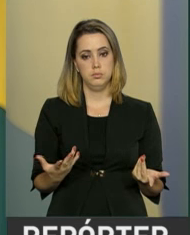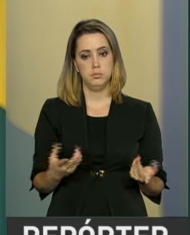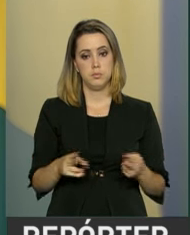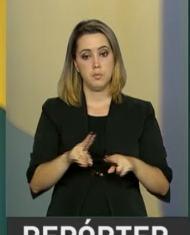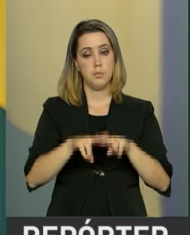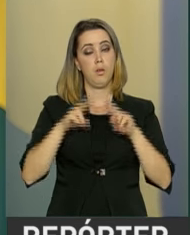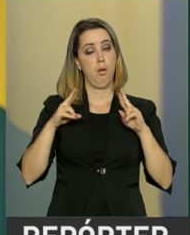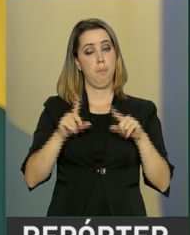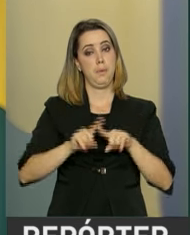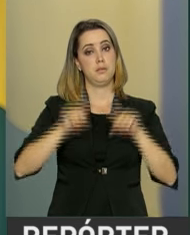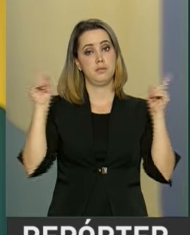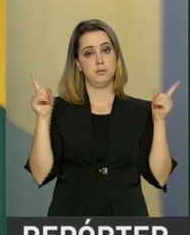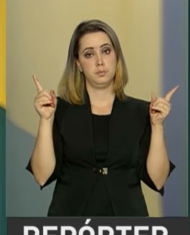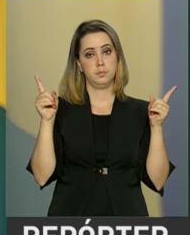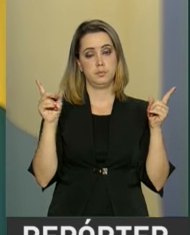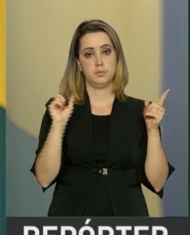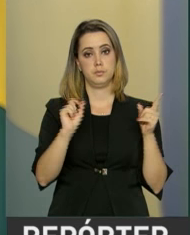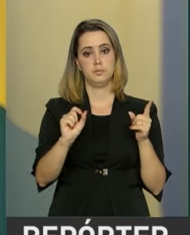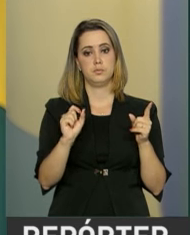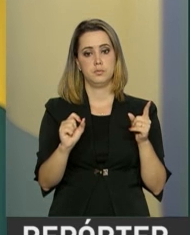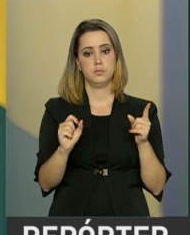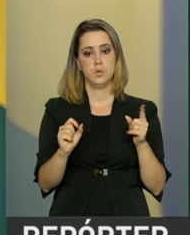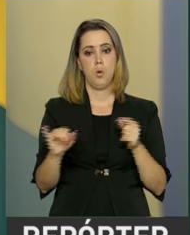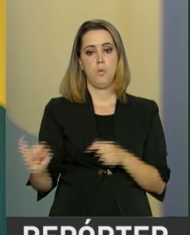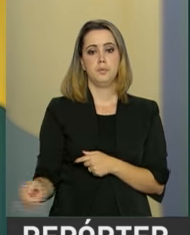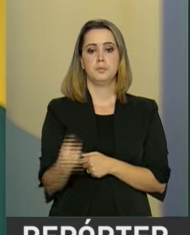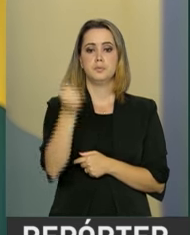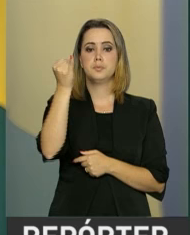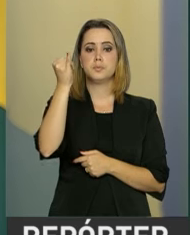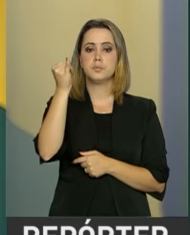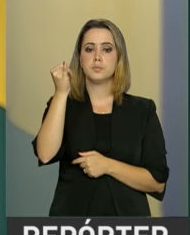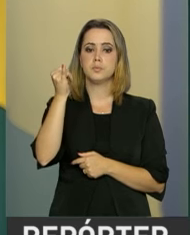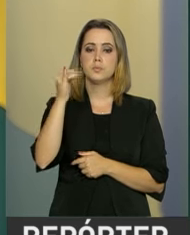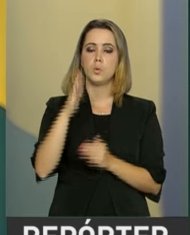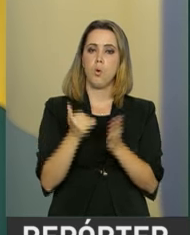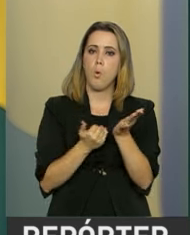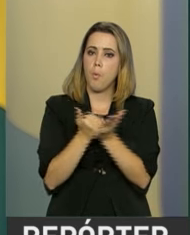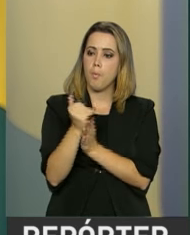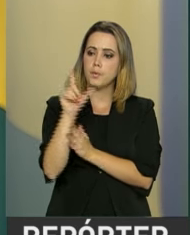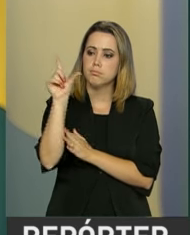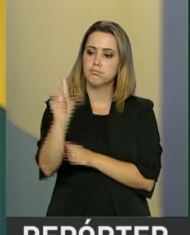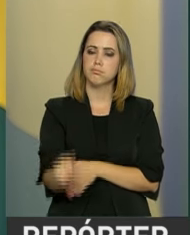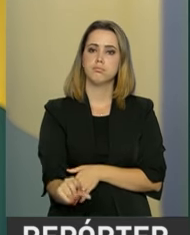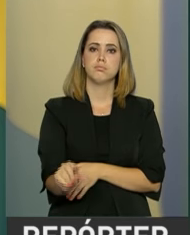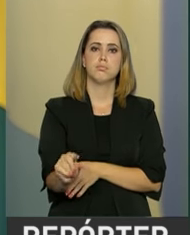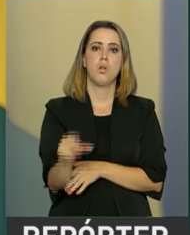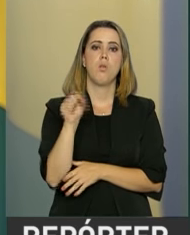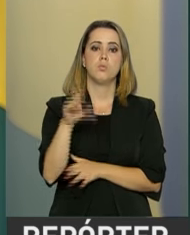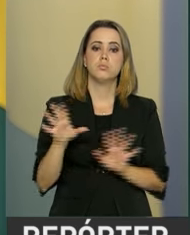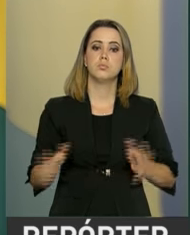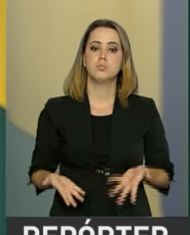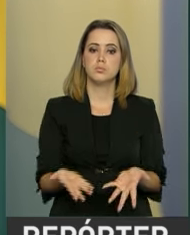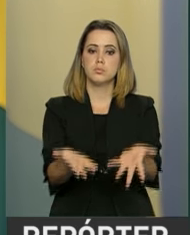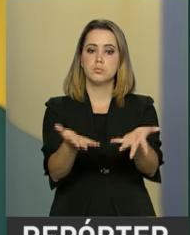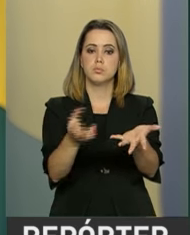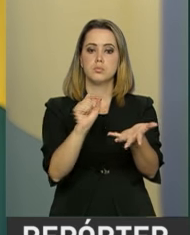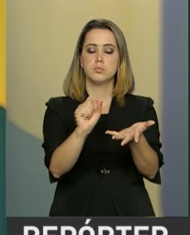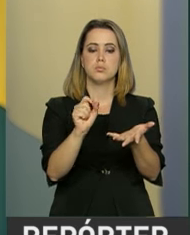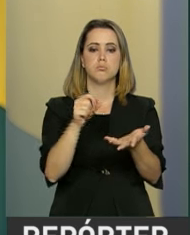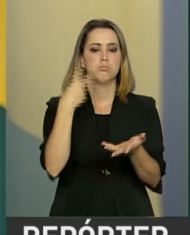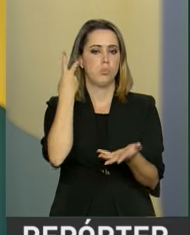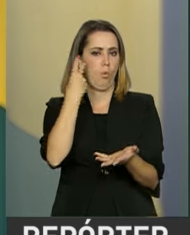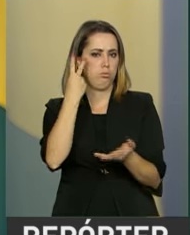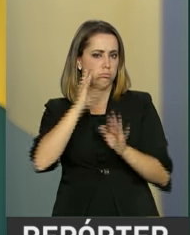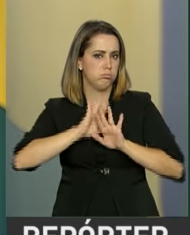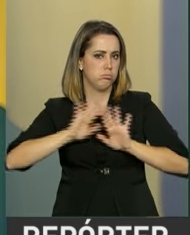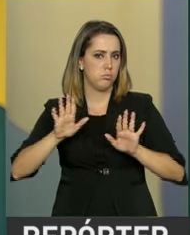Por outro lado, os juros estão começando a cair, o que incentiva